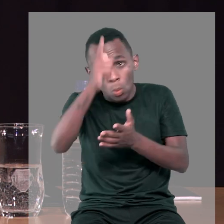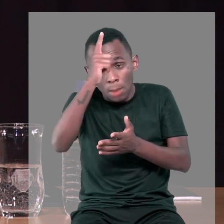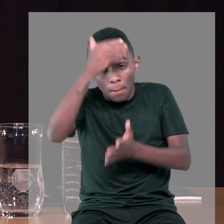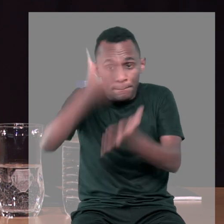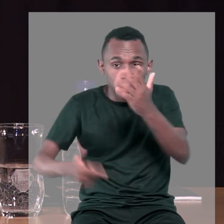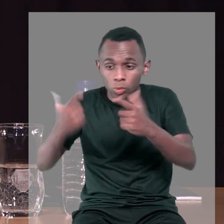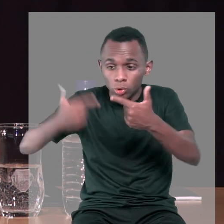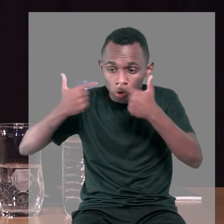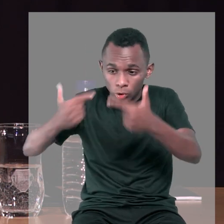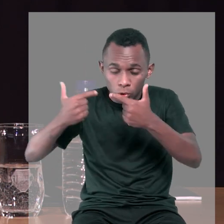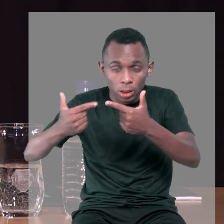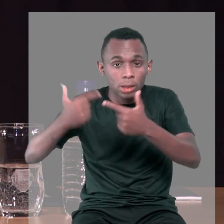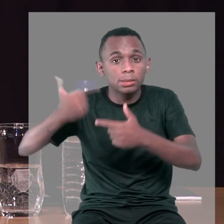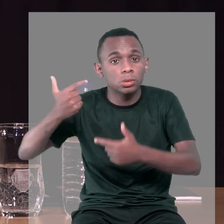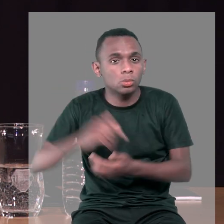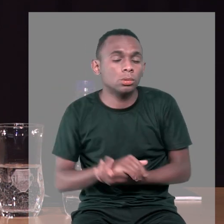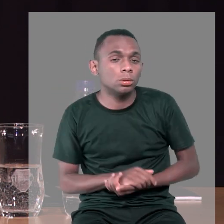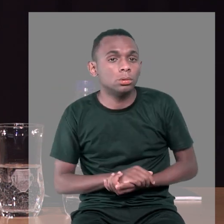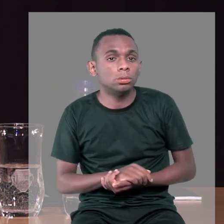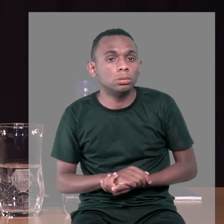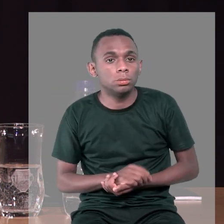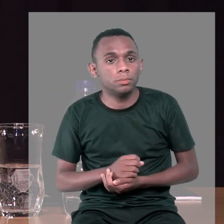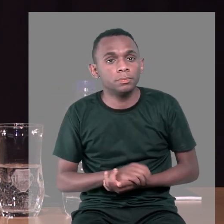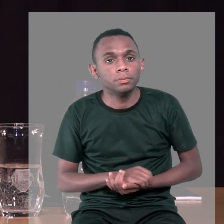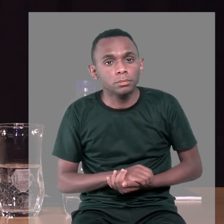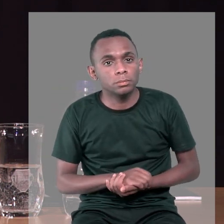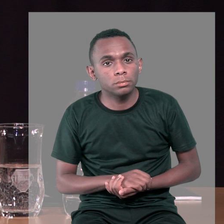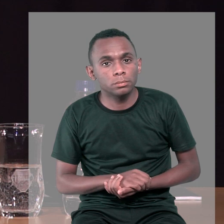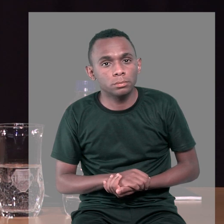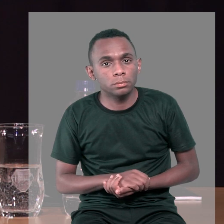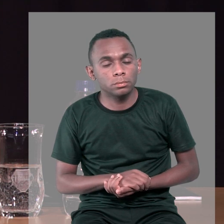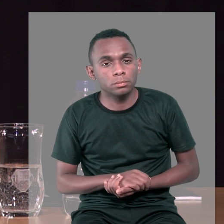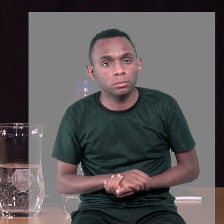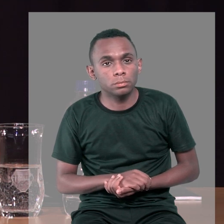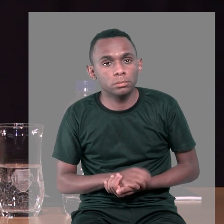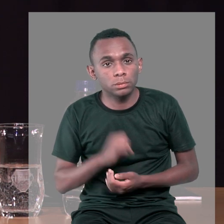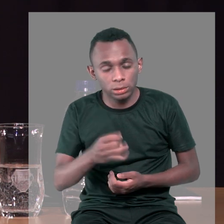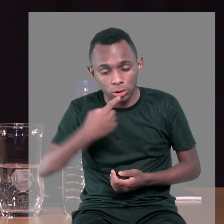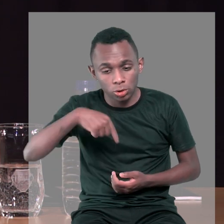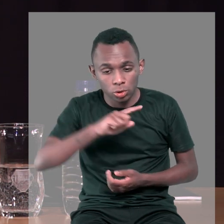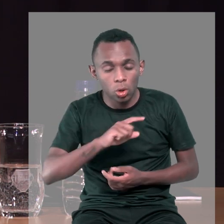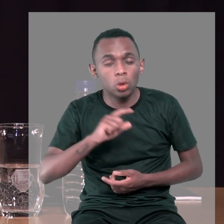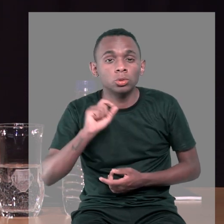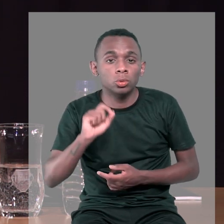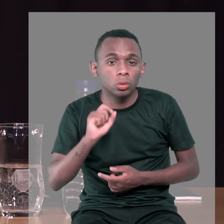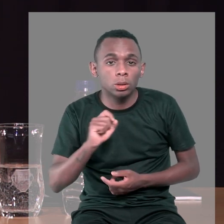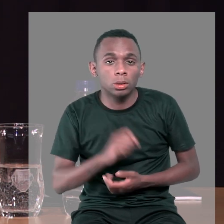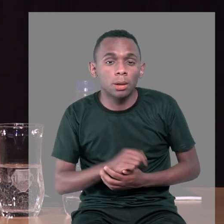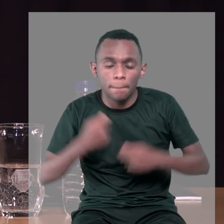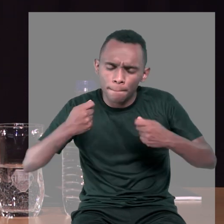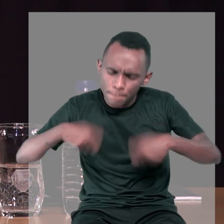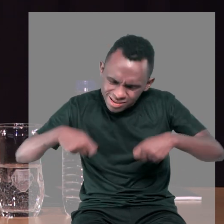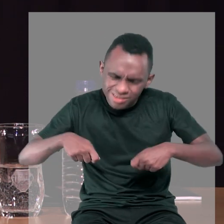nosso discurso colocar tudo em questão. Mas se nós passarmos a colocar em questão este fato que é